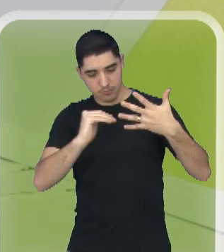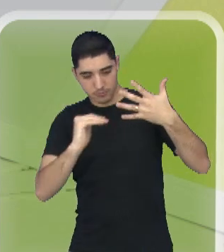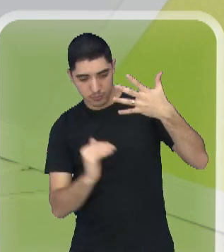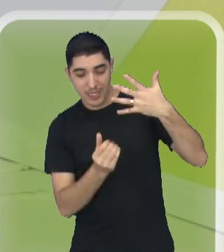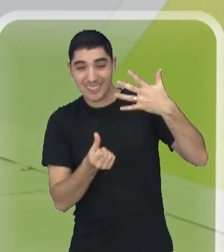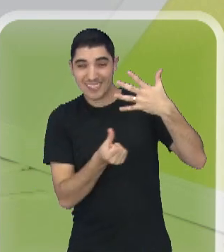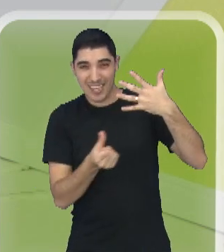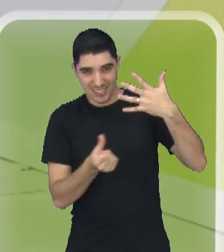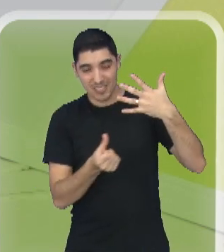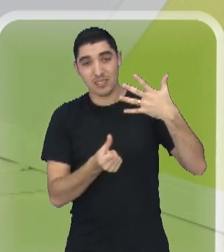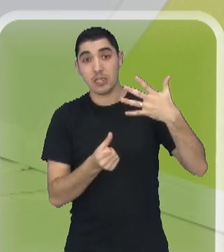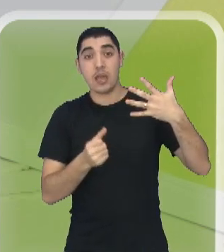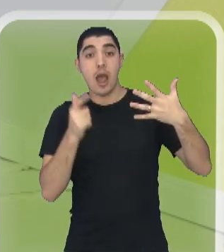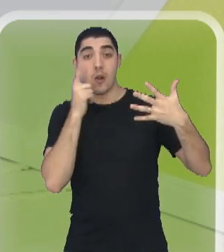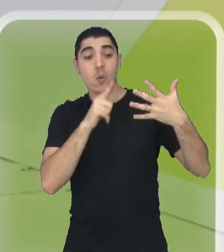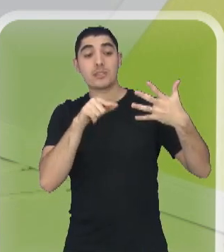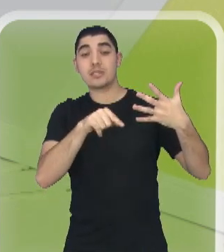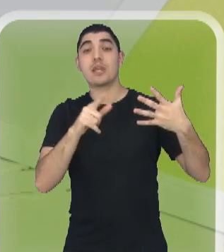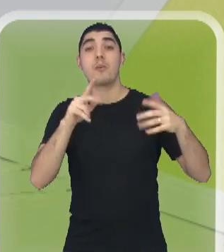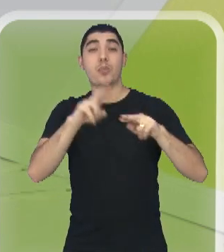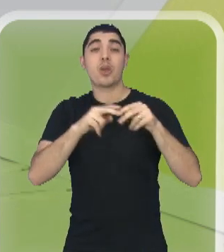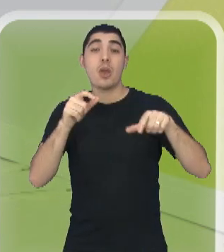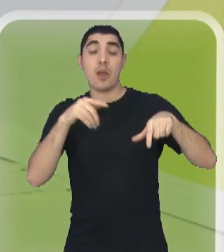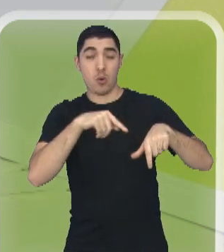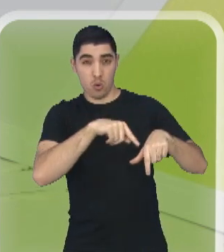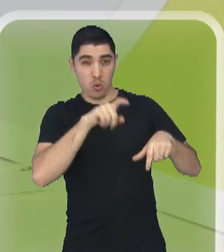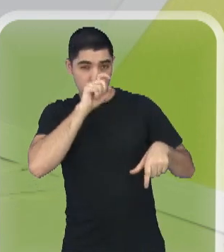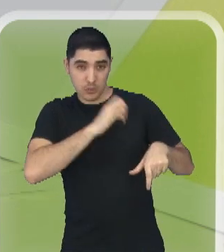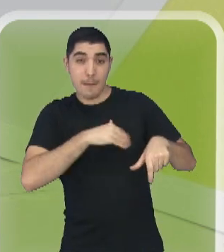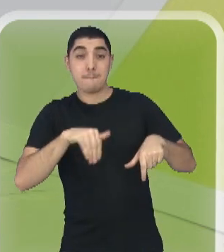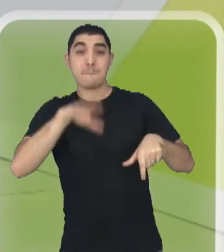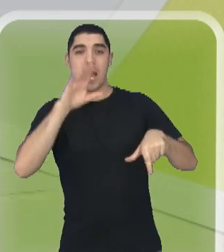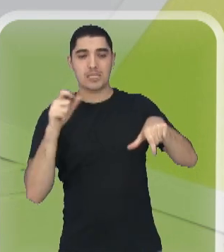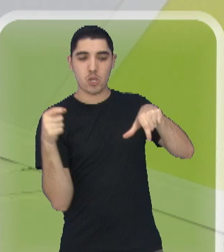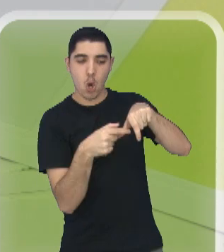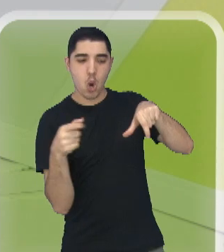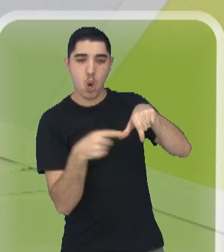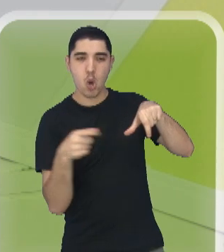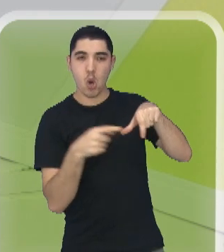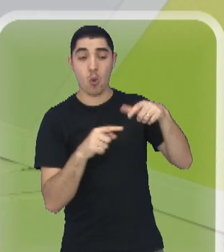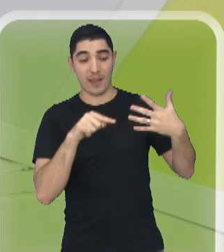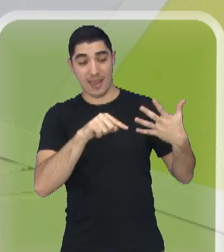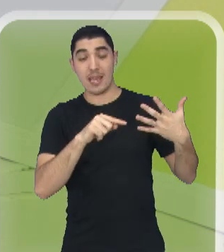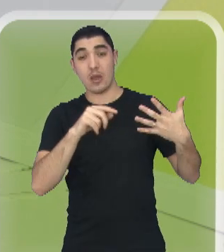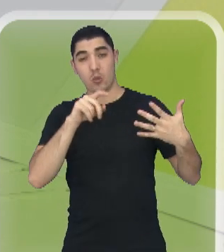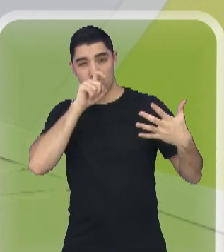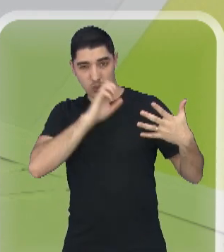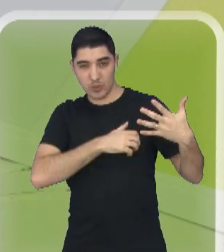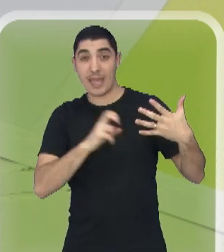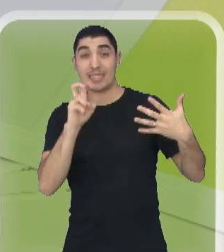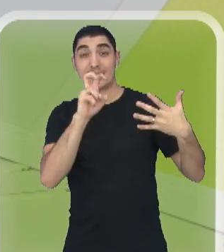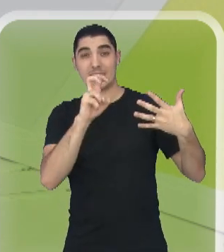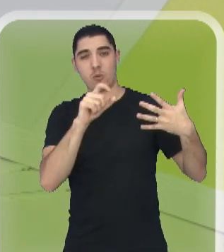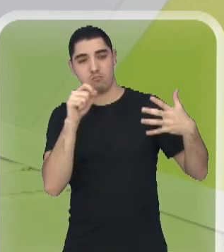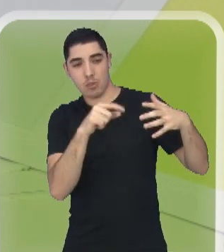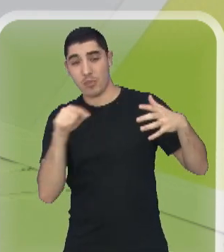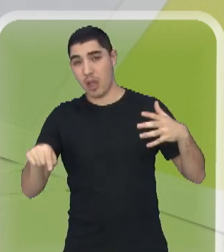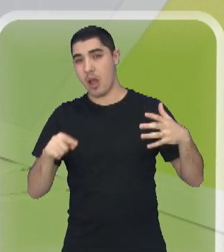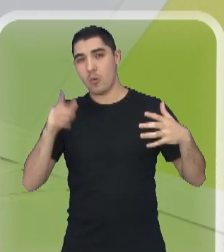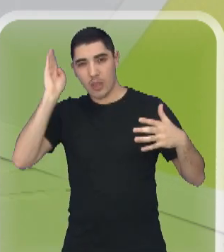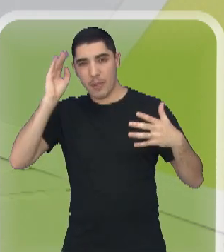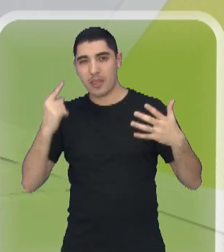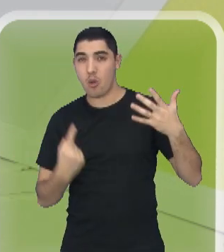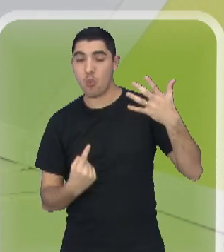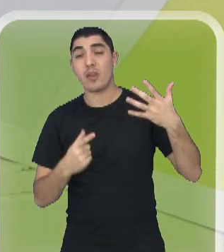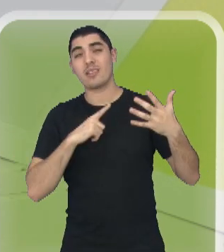São José, 5-1. Mas é válido lembrar que o São José já enfrentou o Crespon, que será o saco de pancadas